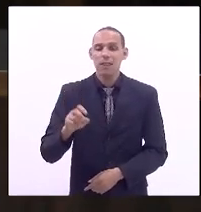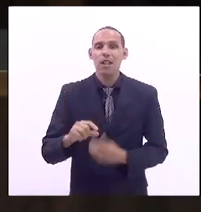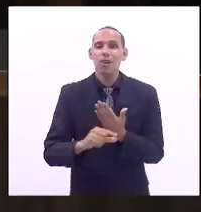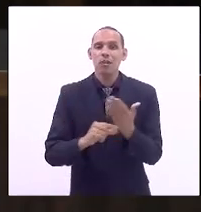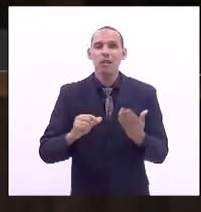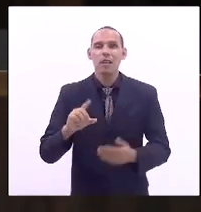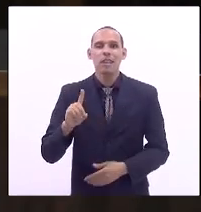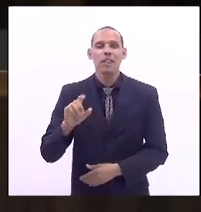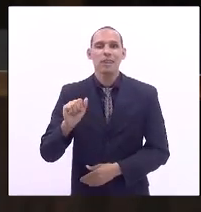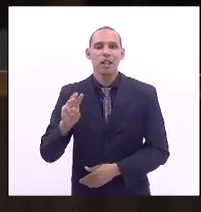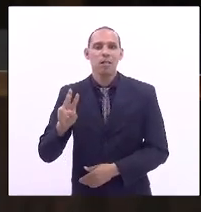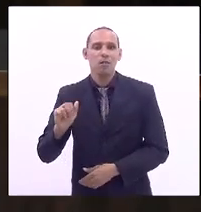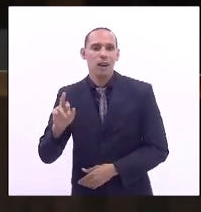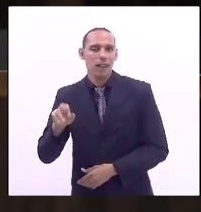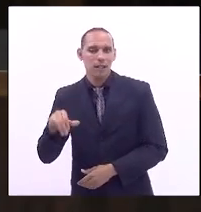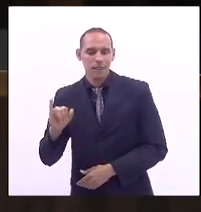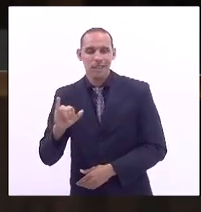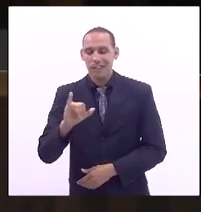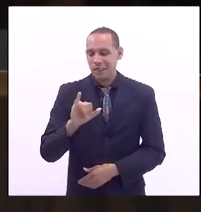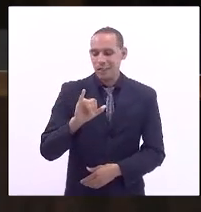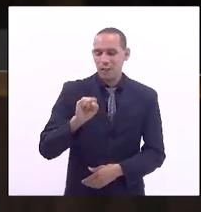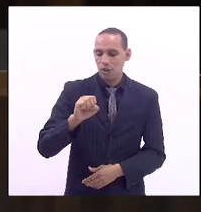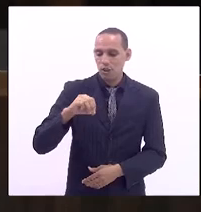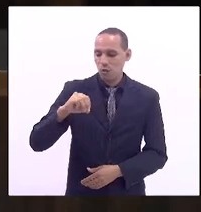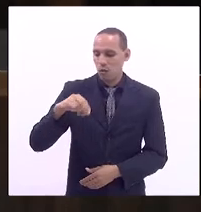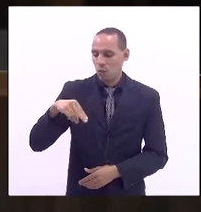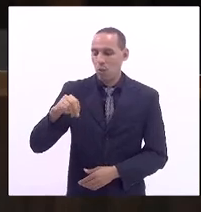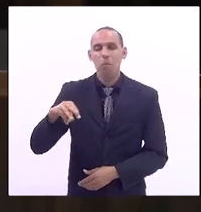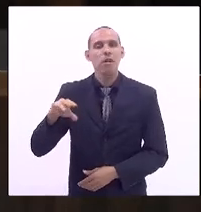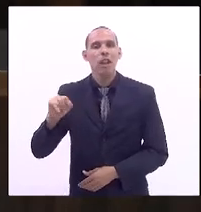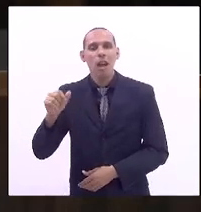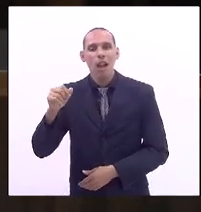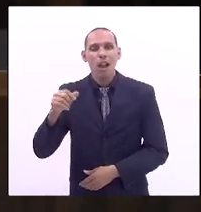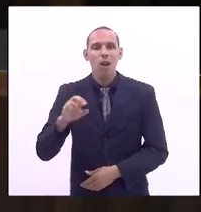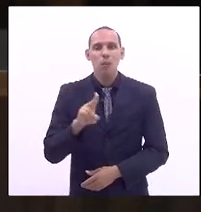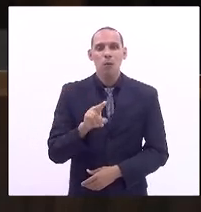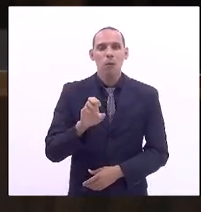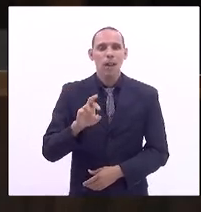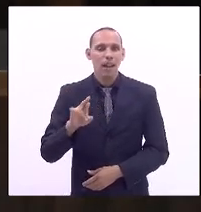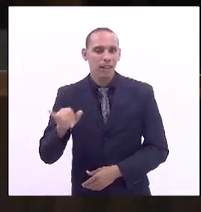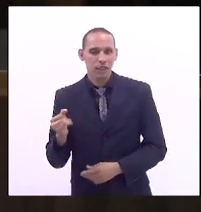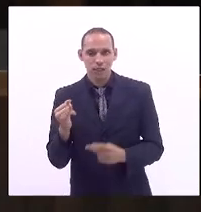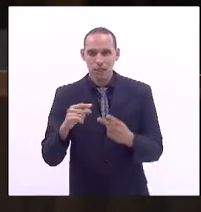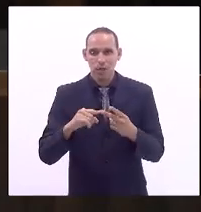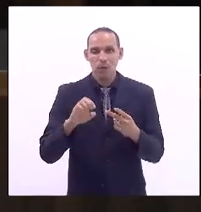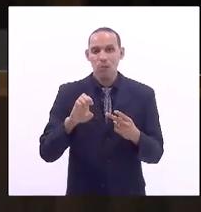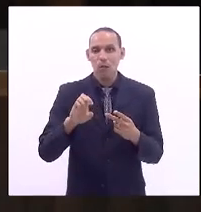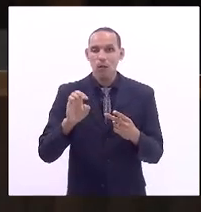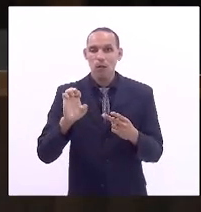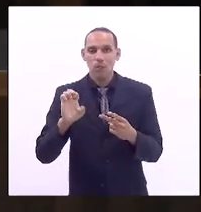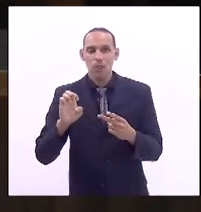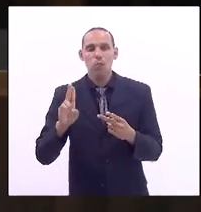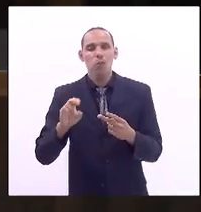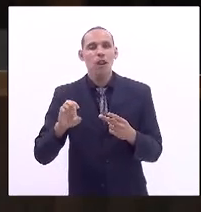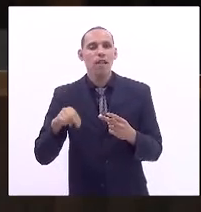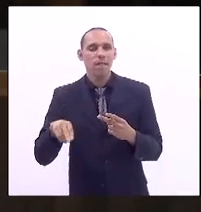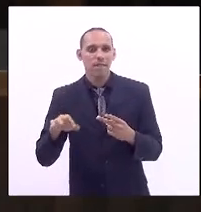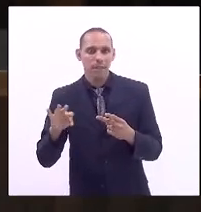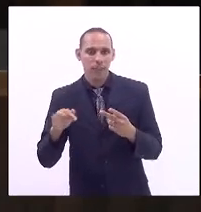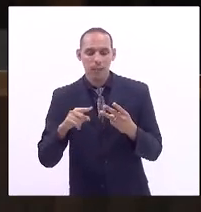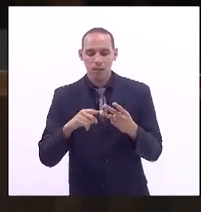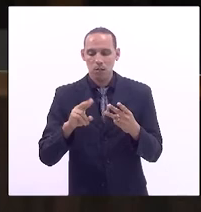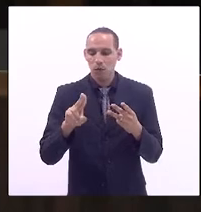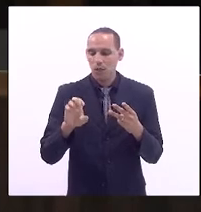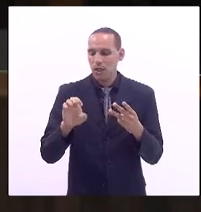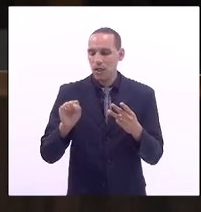Bruno dauaire que dispõe sobre a isonomia entre a universidade pública do Estado do Rio de Janeiro UERJ Wilson pareceres da comissão